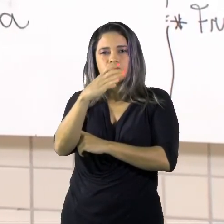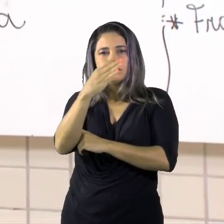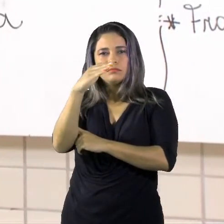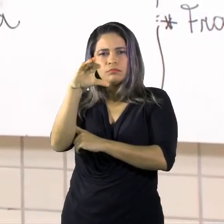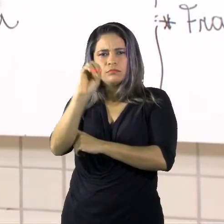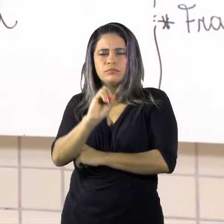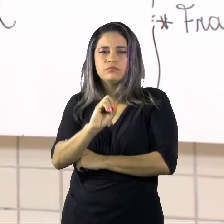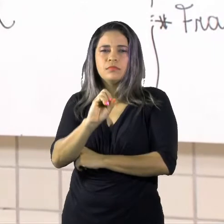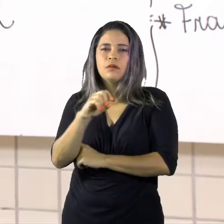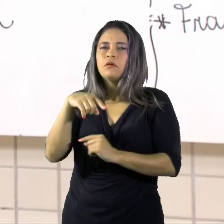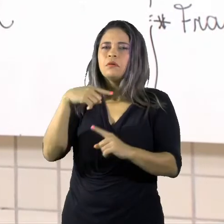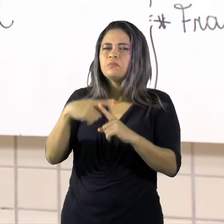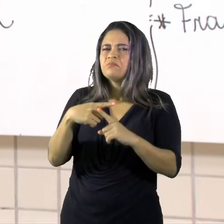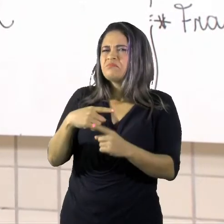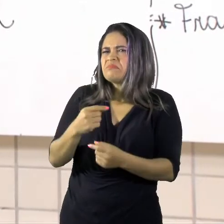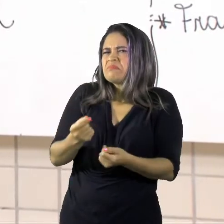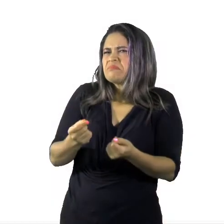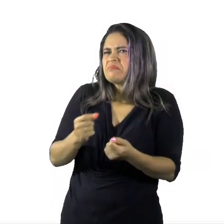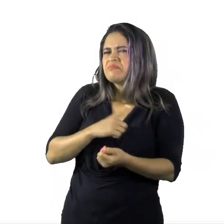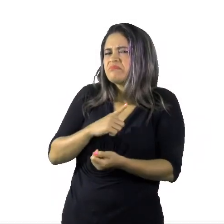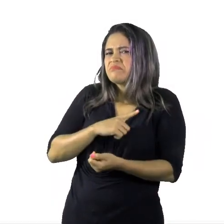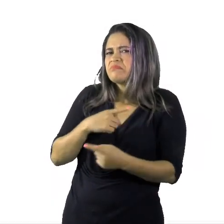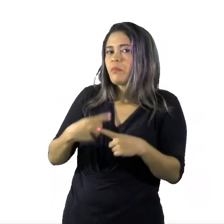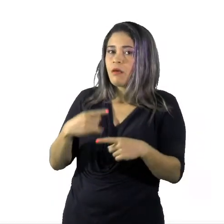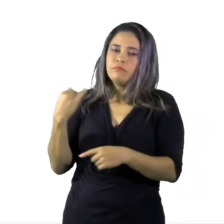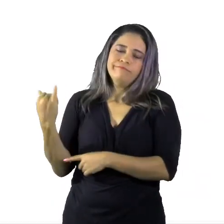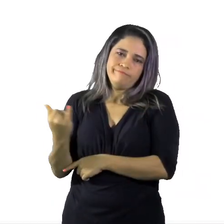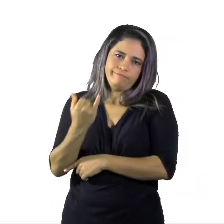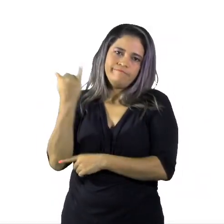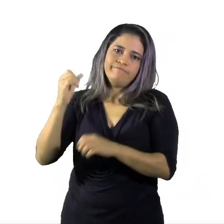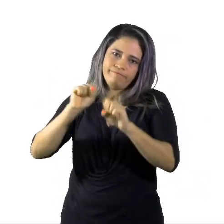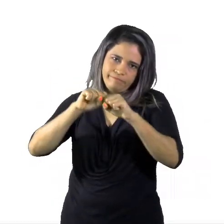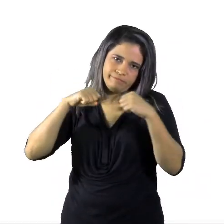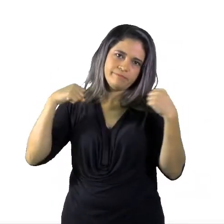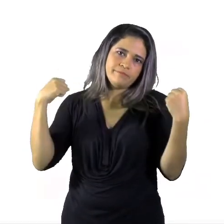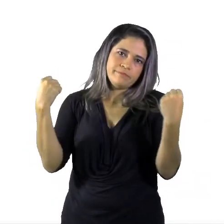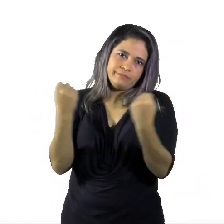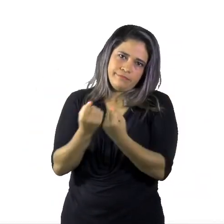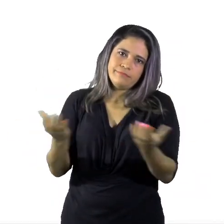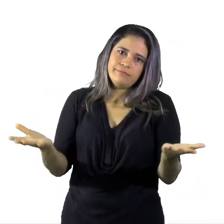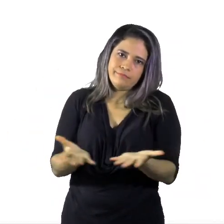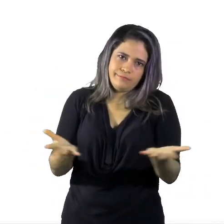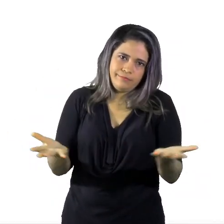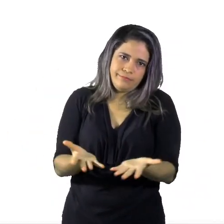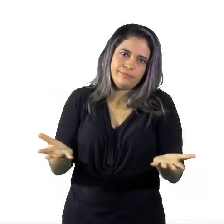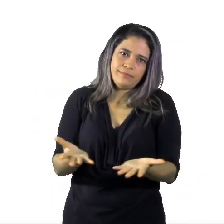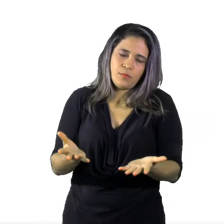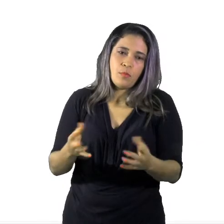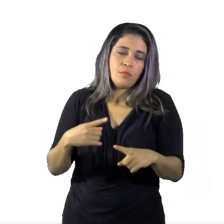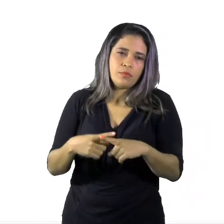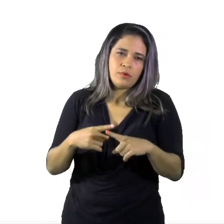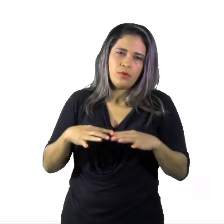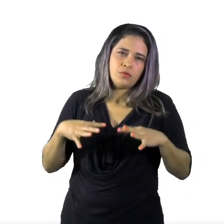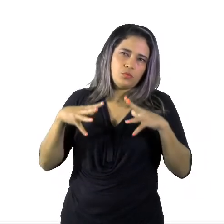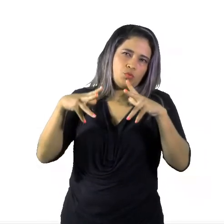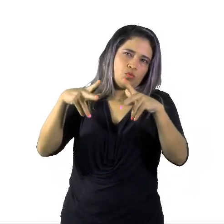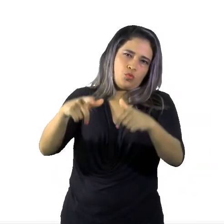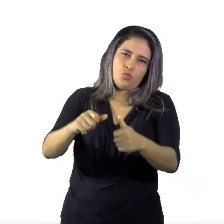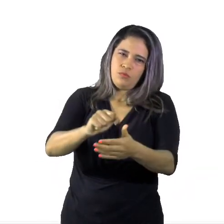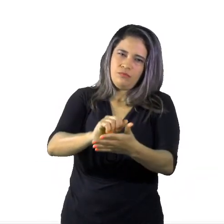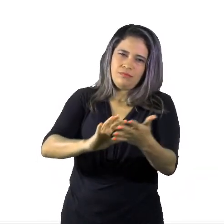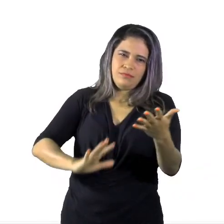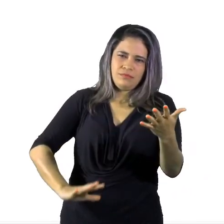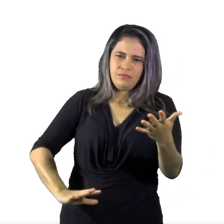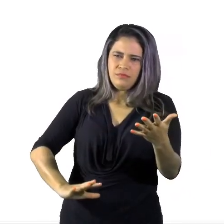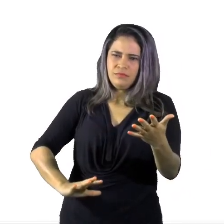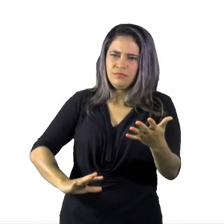numerais? Os numerais são extremamente importantes na sociedade atual, porque quase todas as atividades humanas envolvem algum